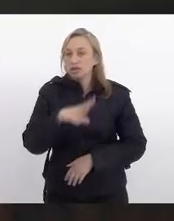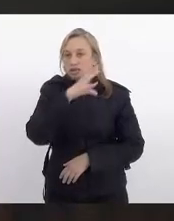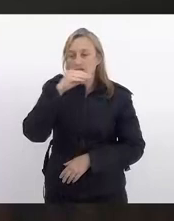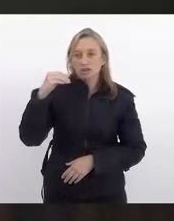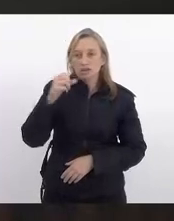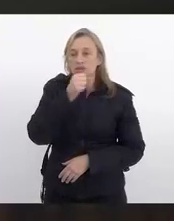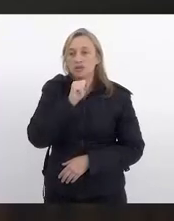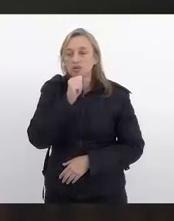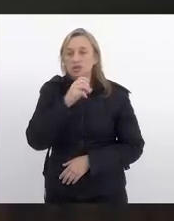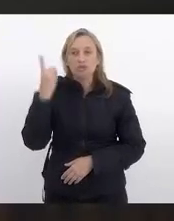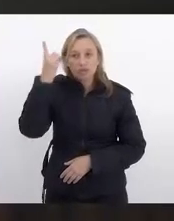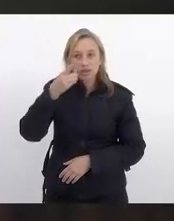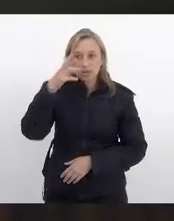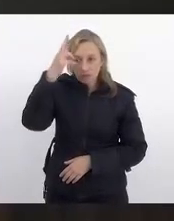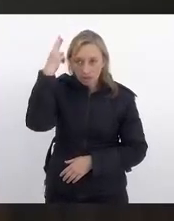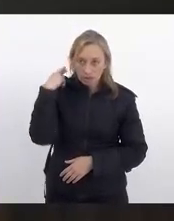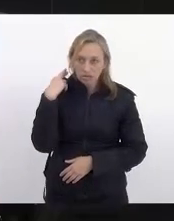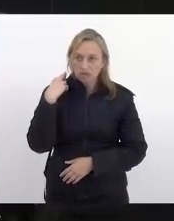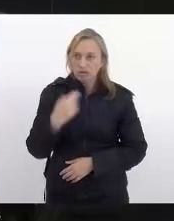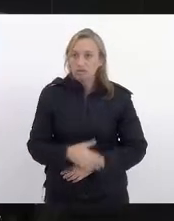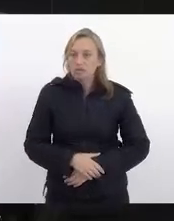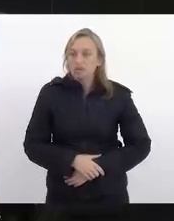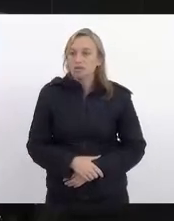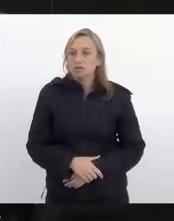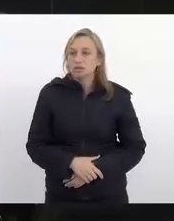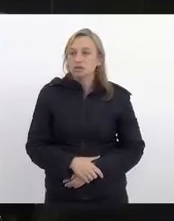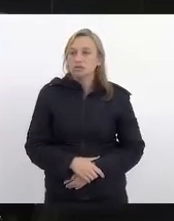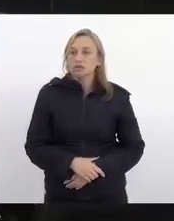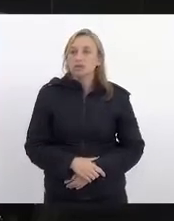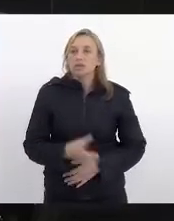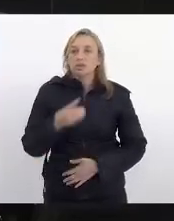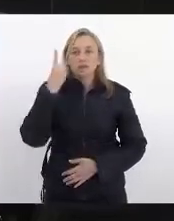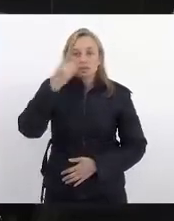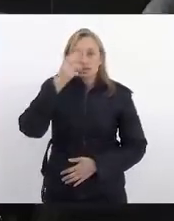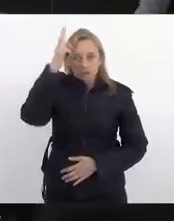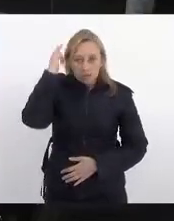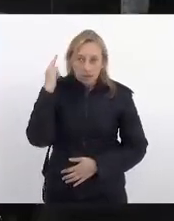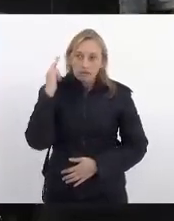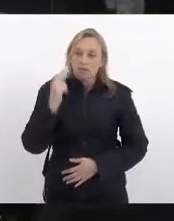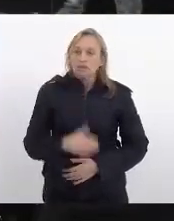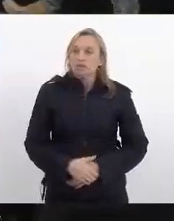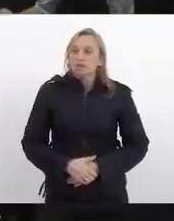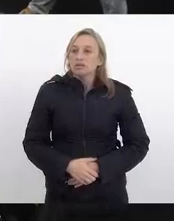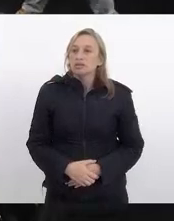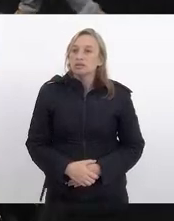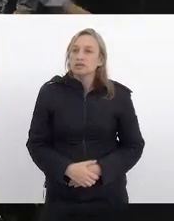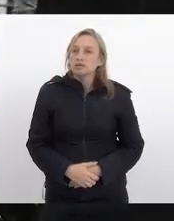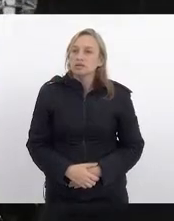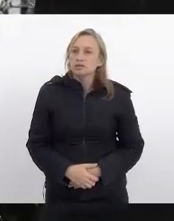deputada Rosane Félix a deputada Rosane Félix